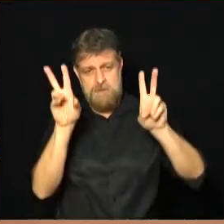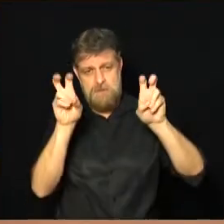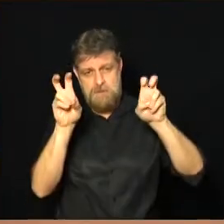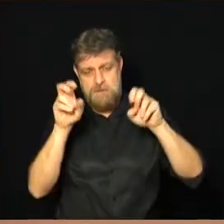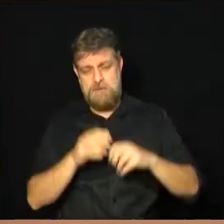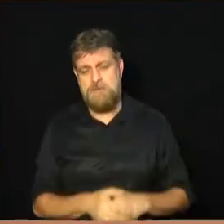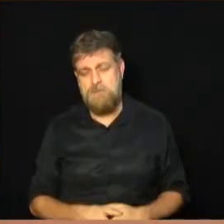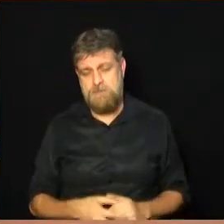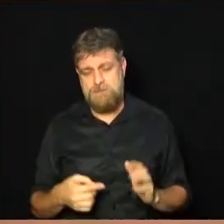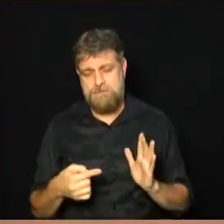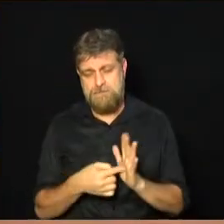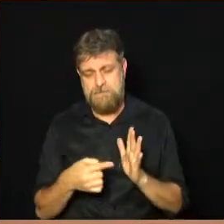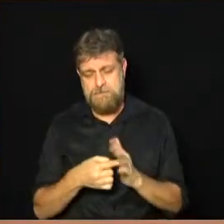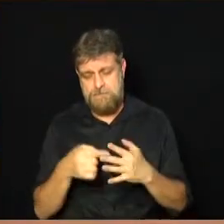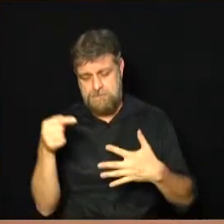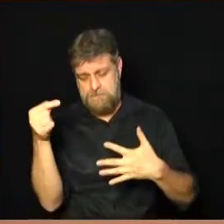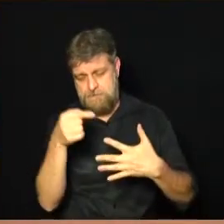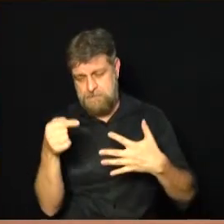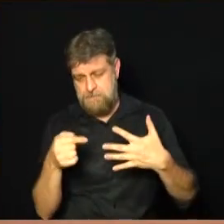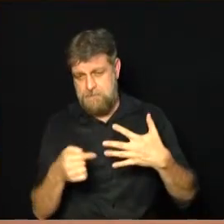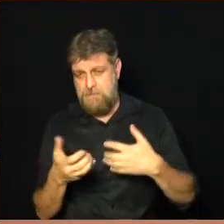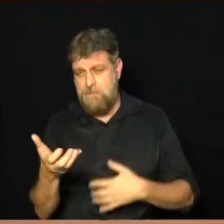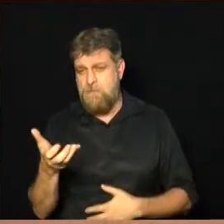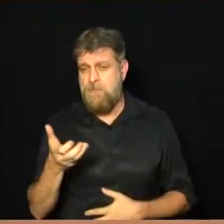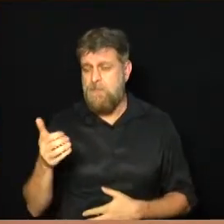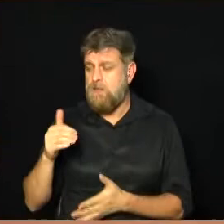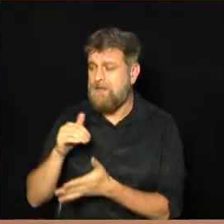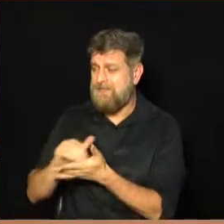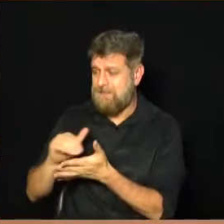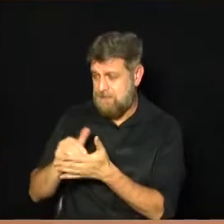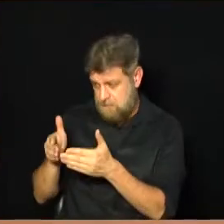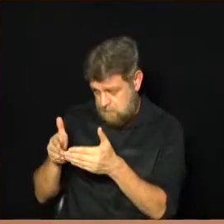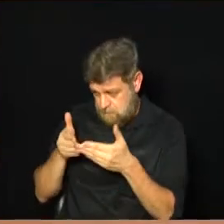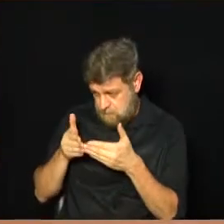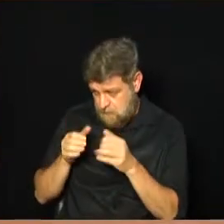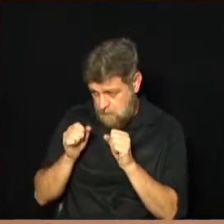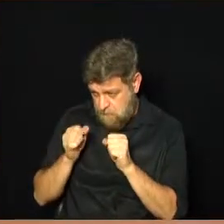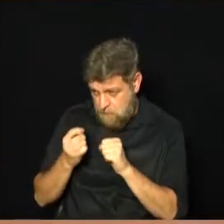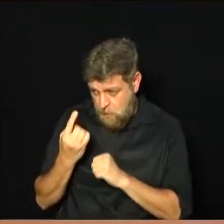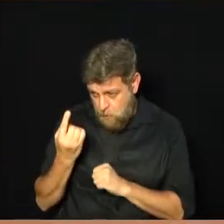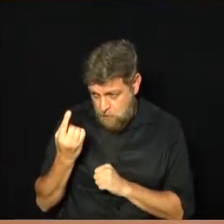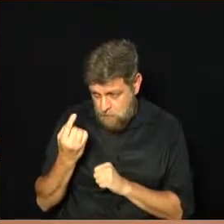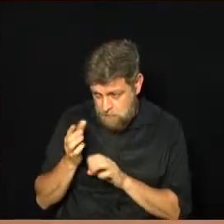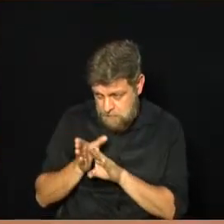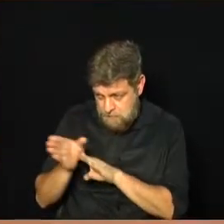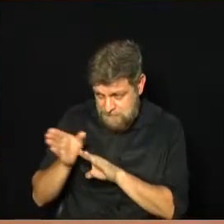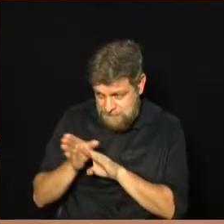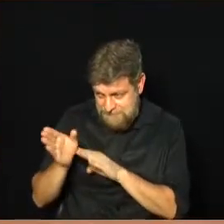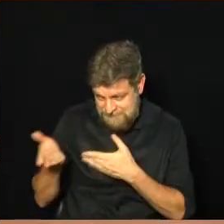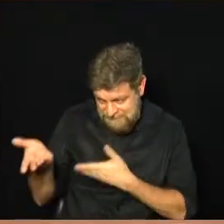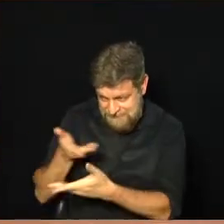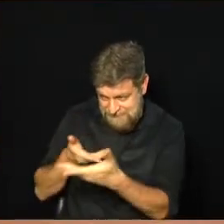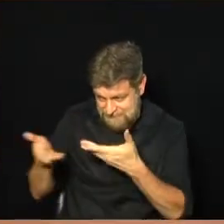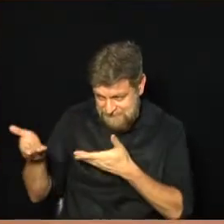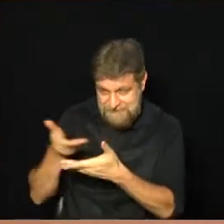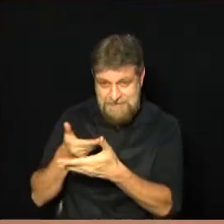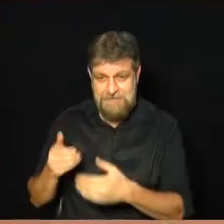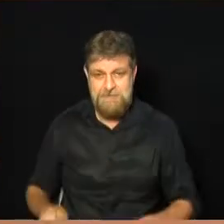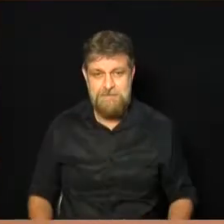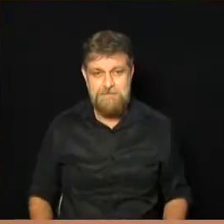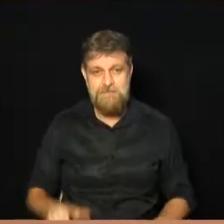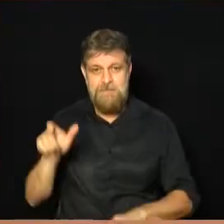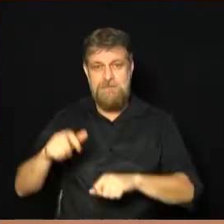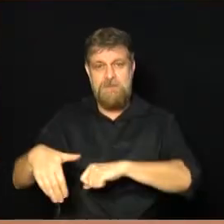dos apontamentos, queria, secretário, se o senhor me permitisse uma correção fraterna sobre os moradores de